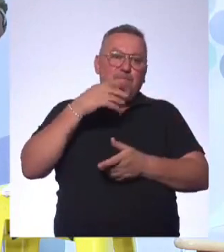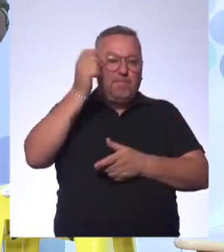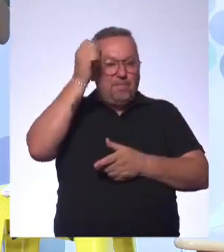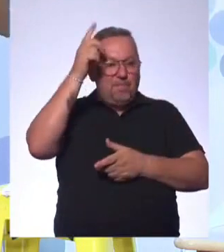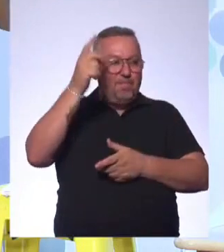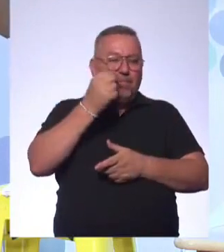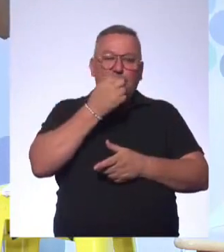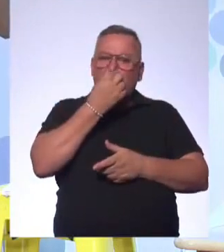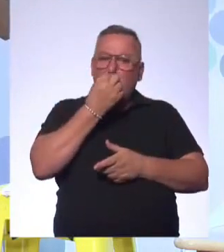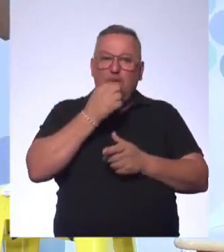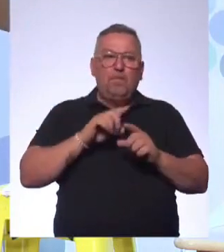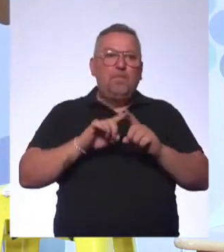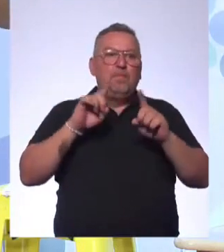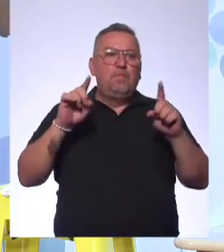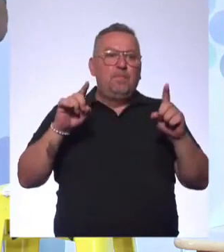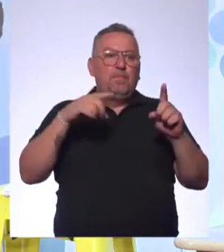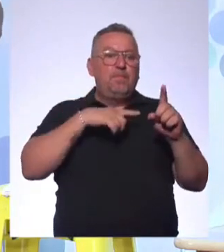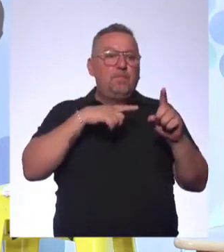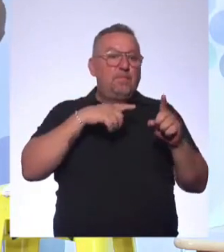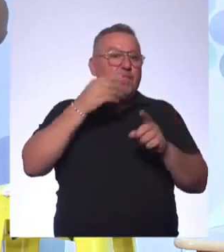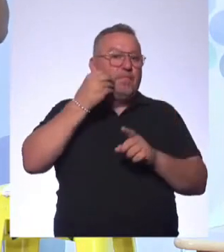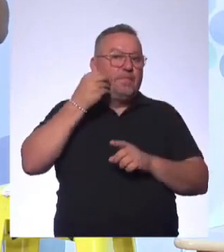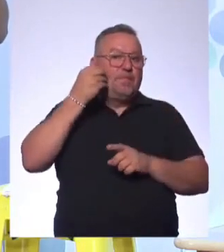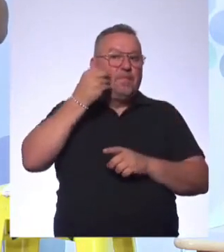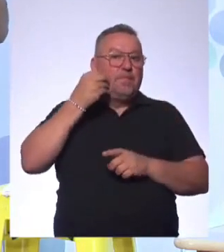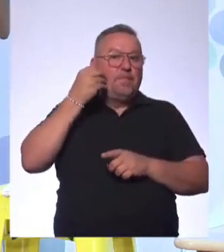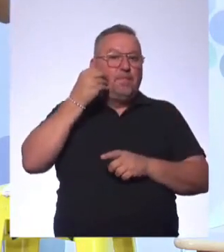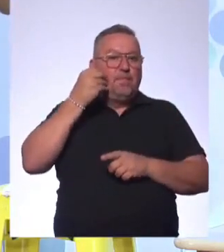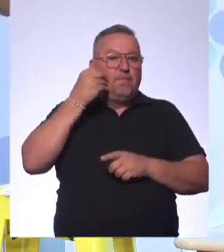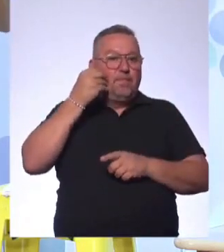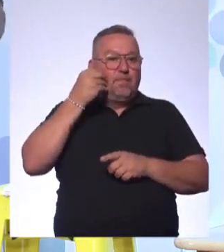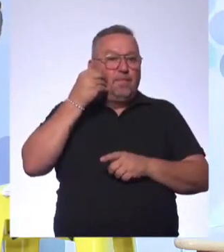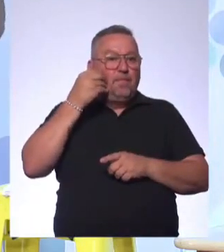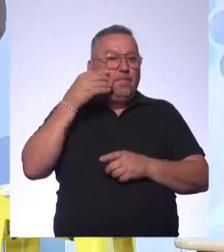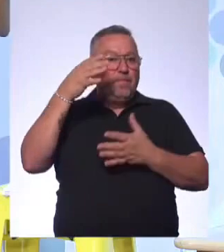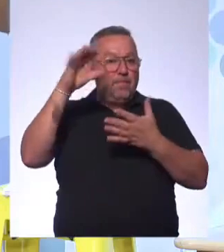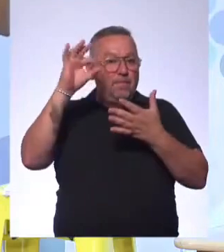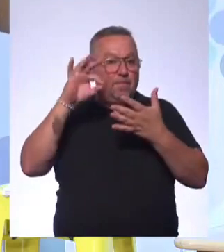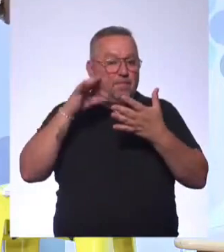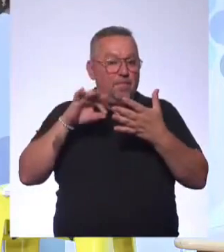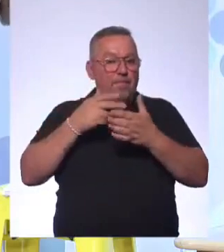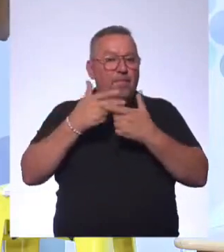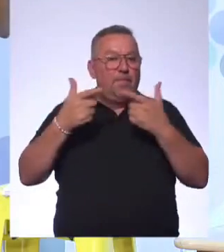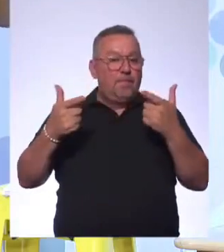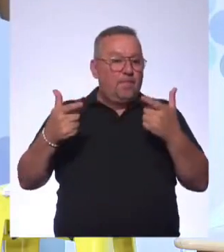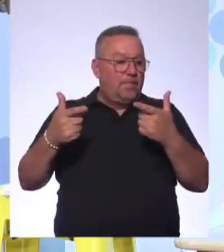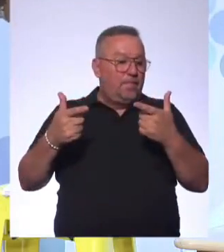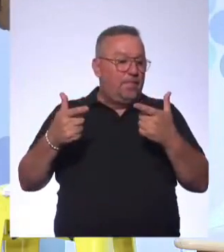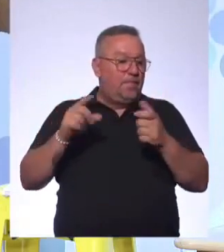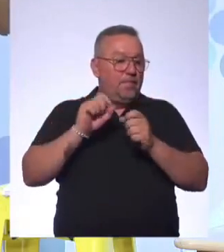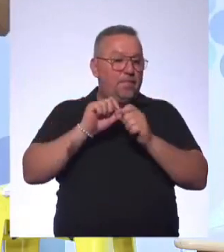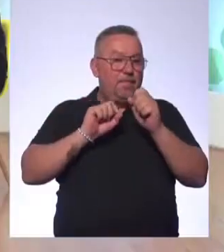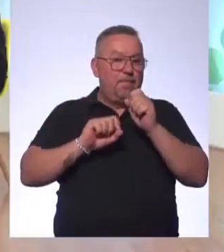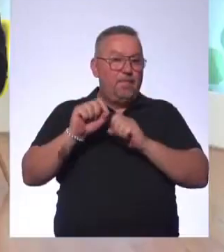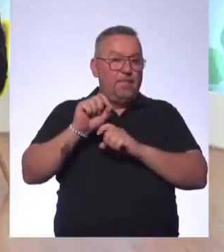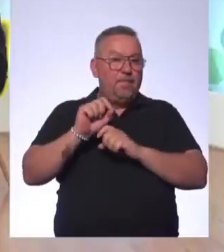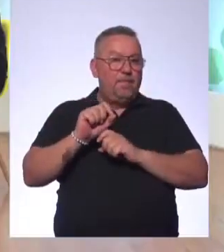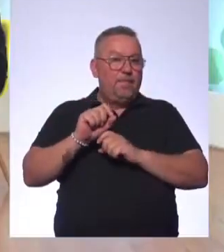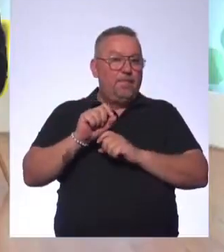cultura. Entretanto, a experiência e a verificação de que determinadas construções